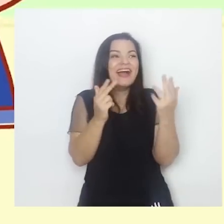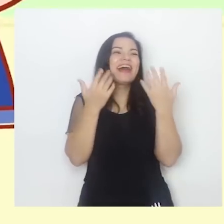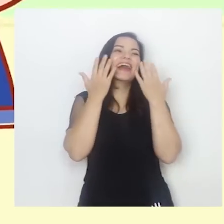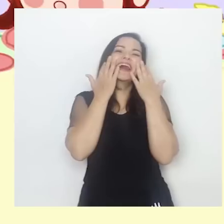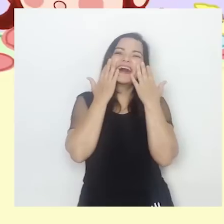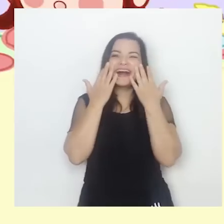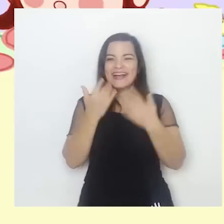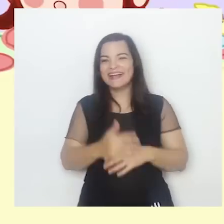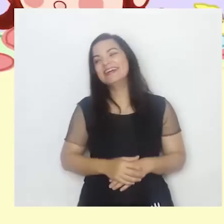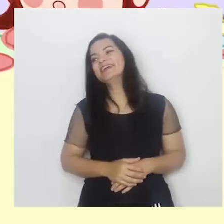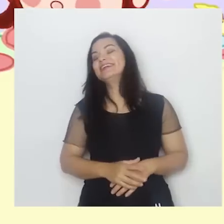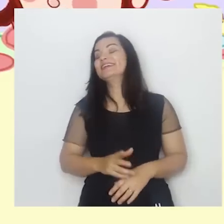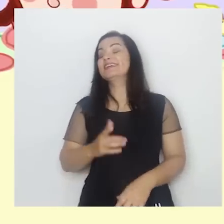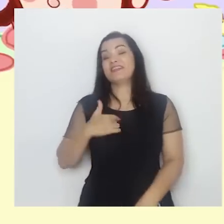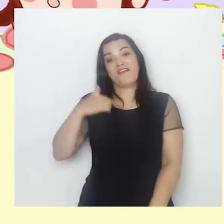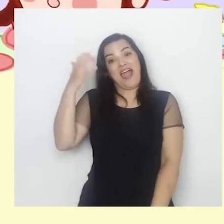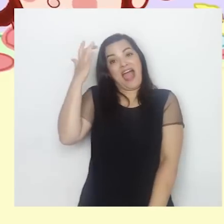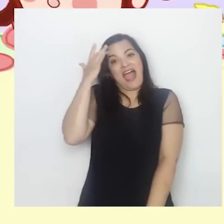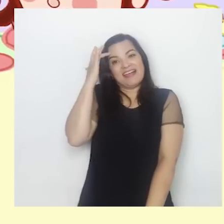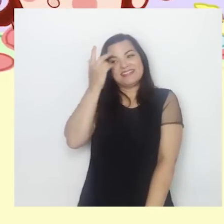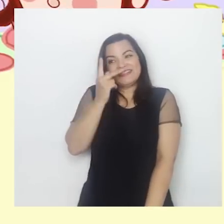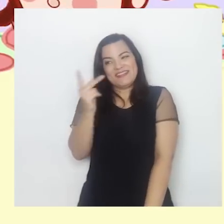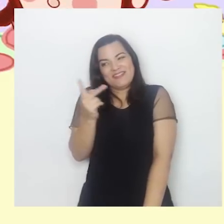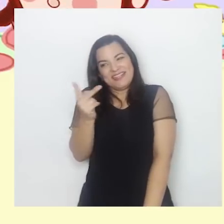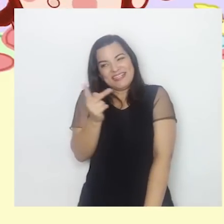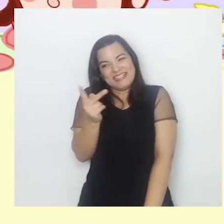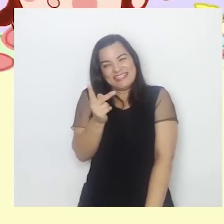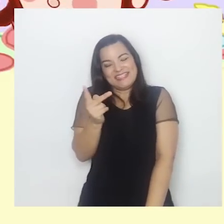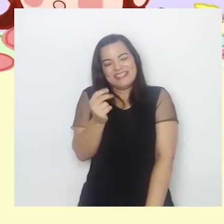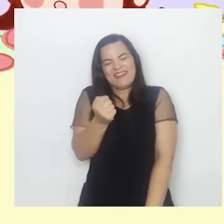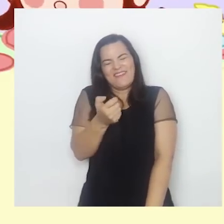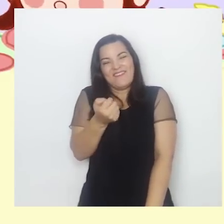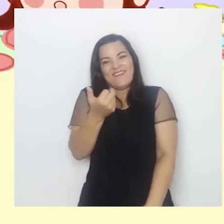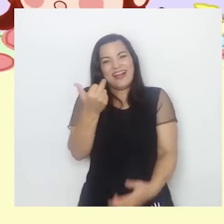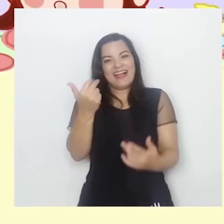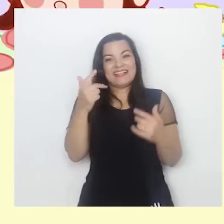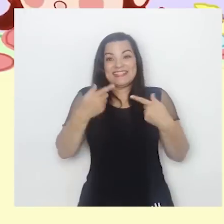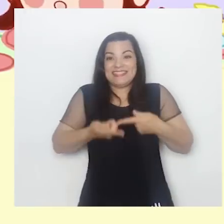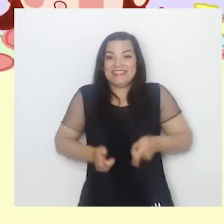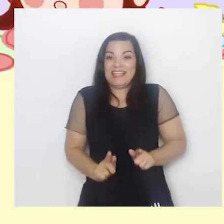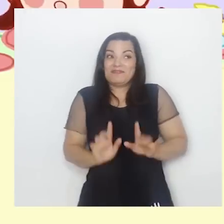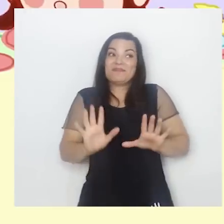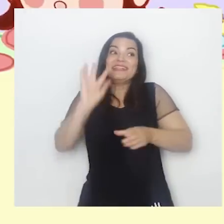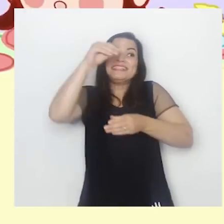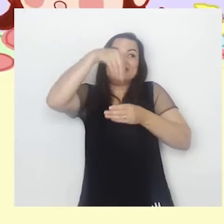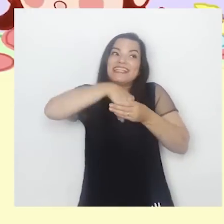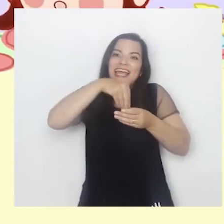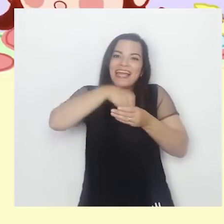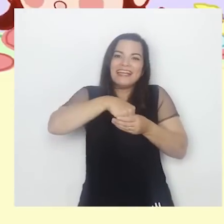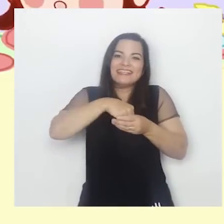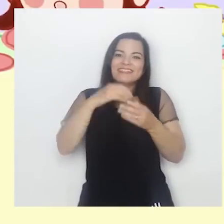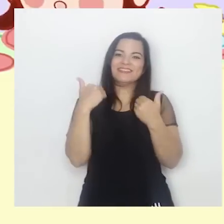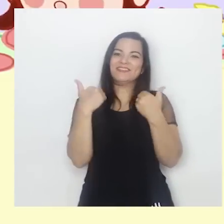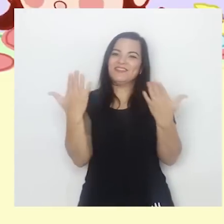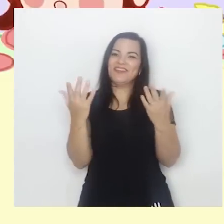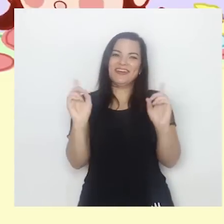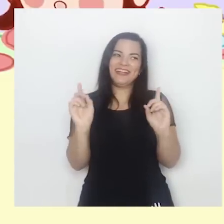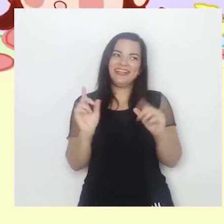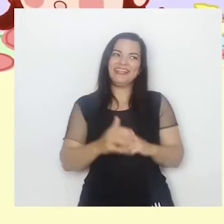coisa! Acho que vocês são quase gêmeas. Só que gêmeas por dentro, não é,